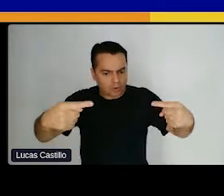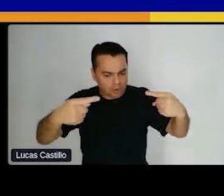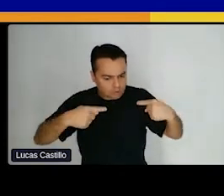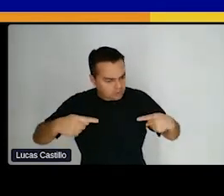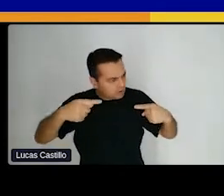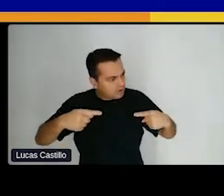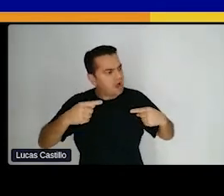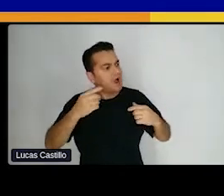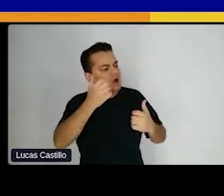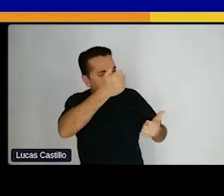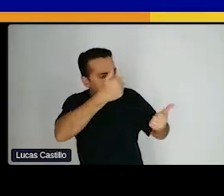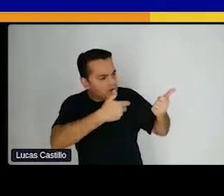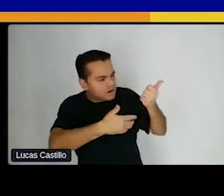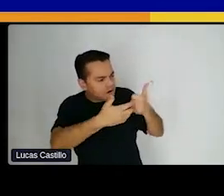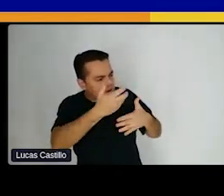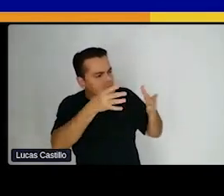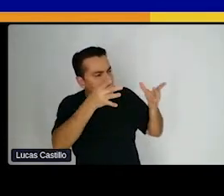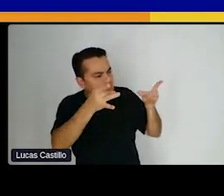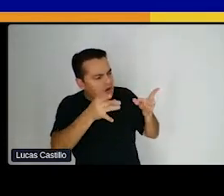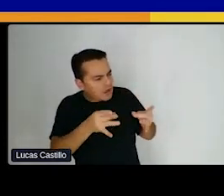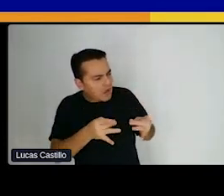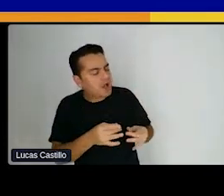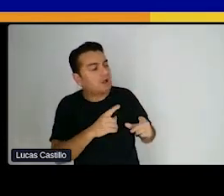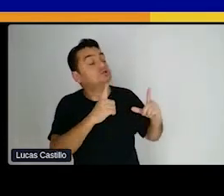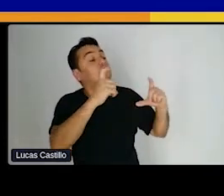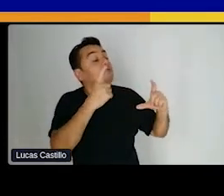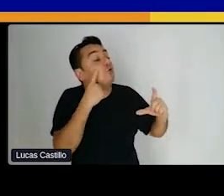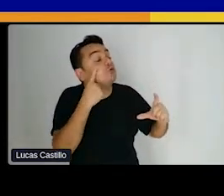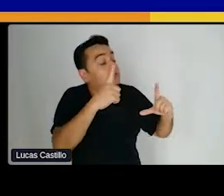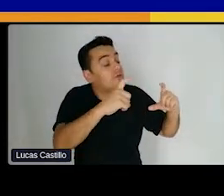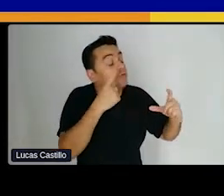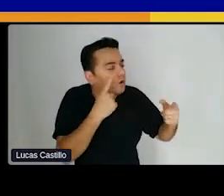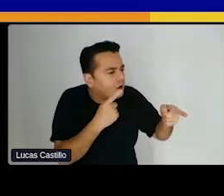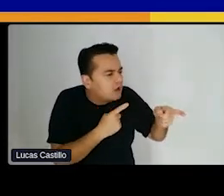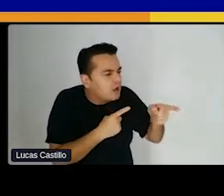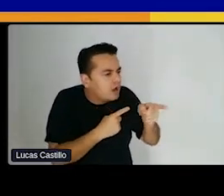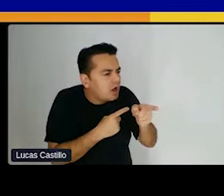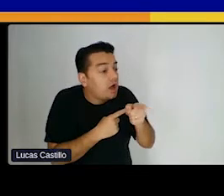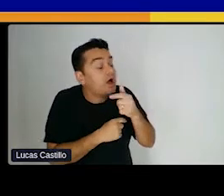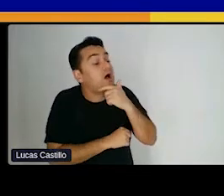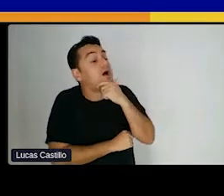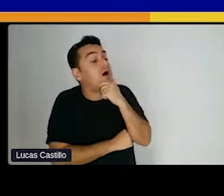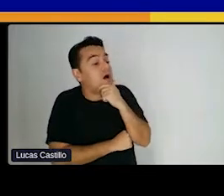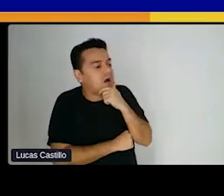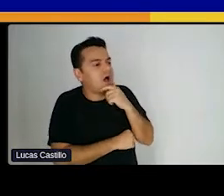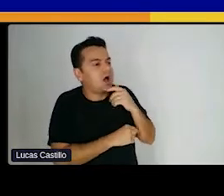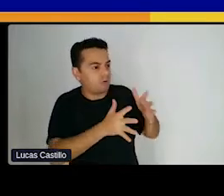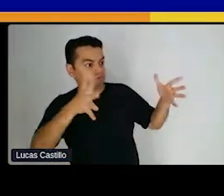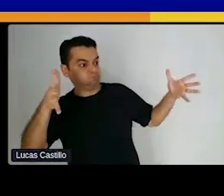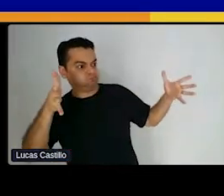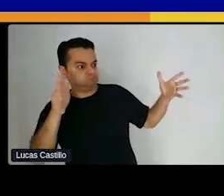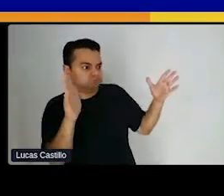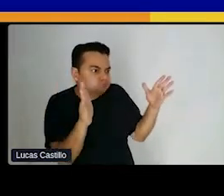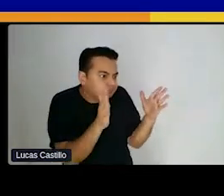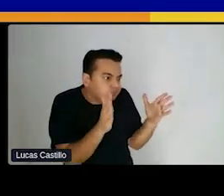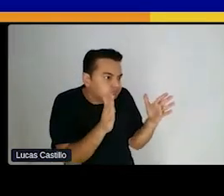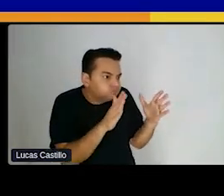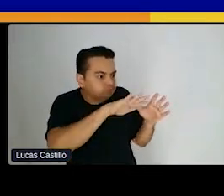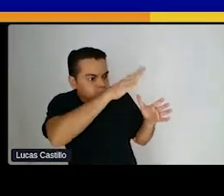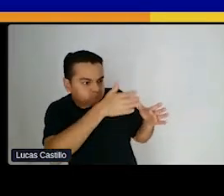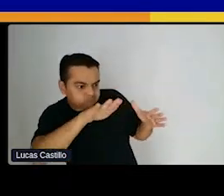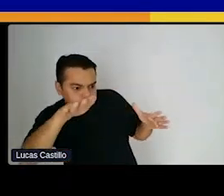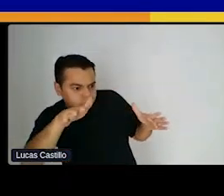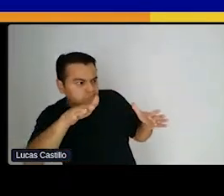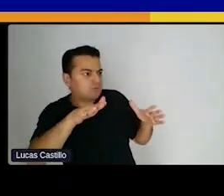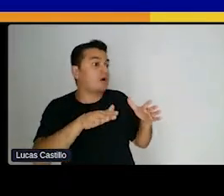de carros em diferentes formas, né? Tanto em modelo e design, quanto também em posição, né? Relativa à